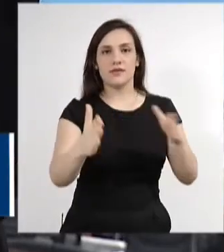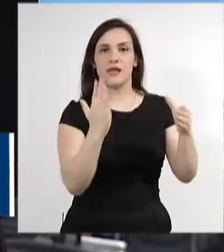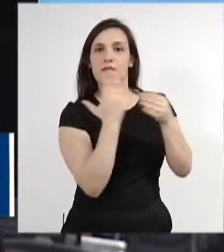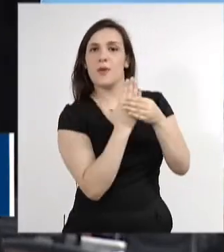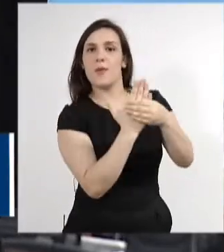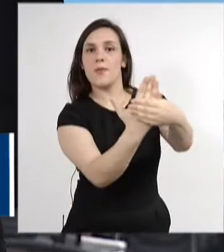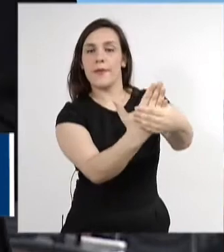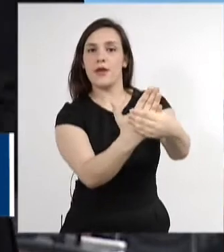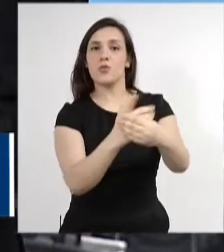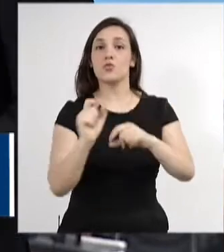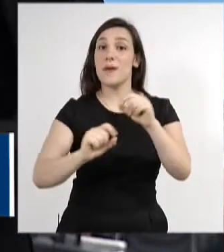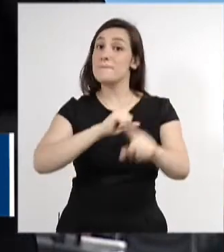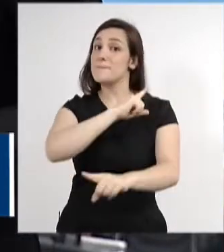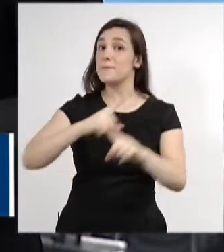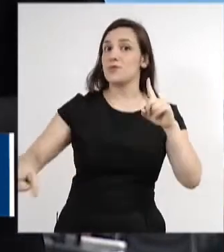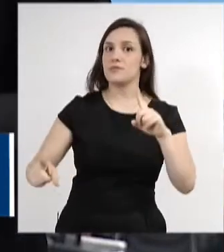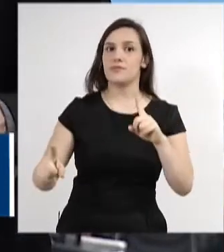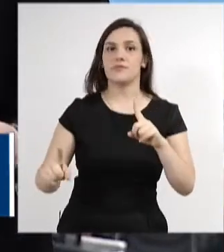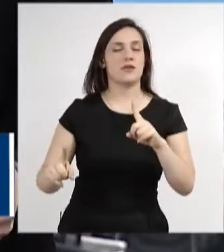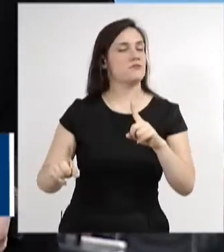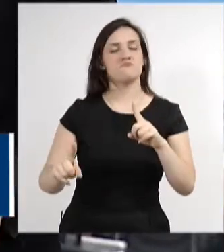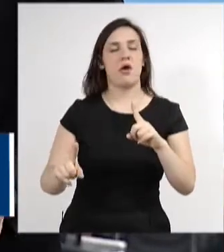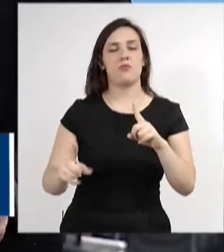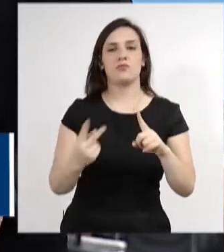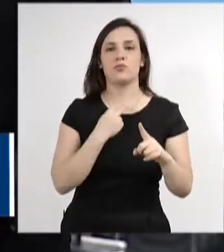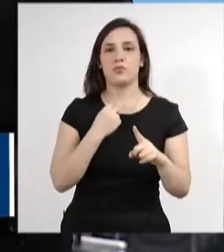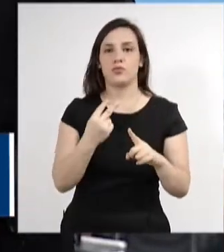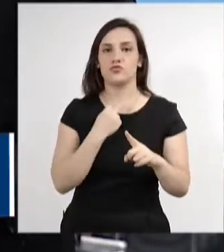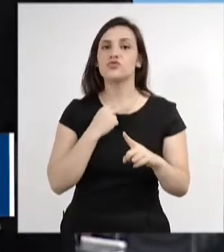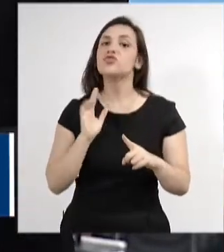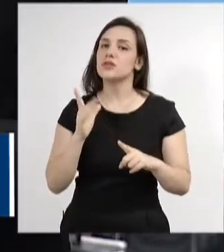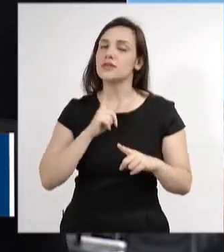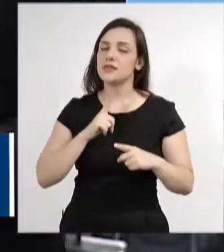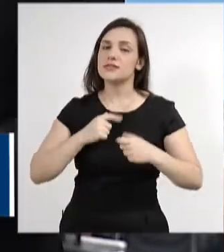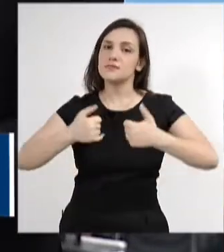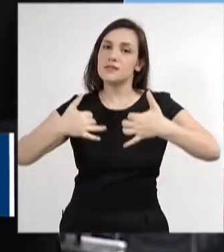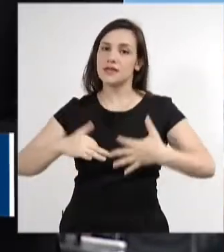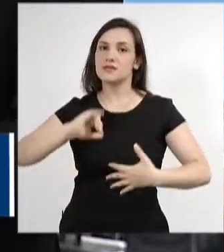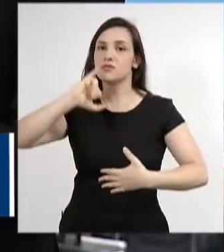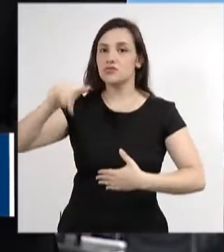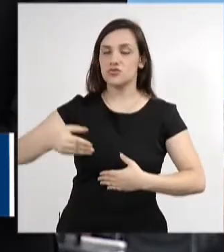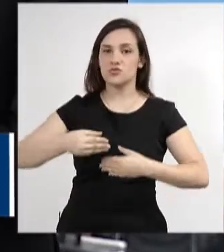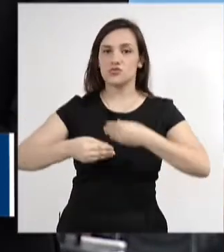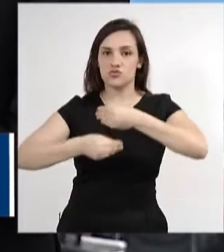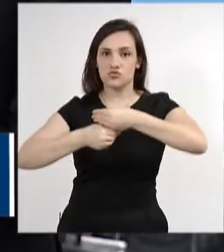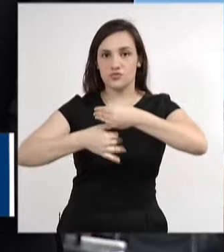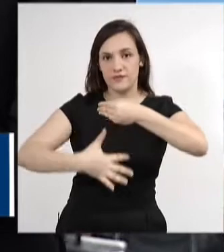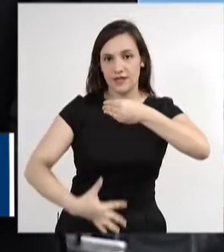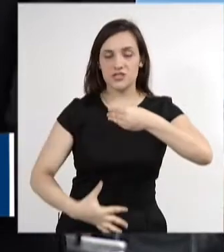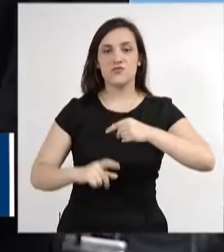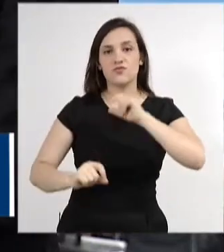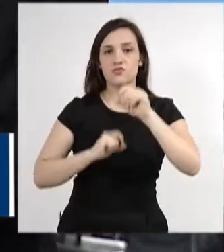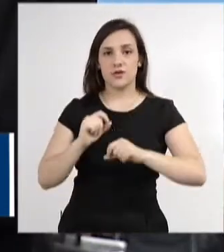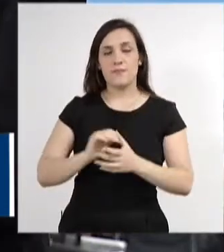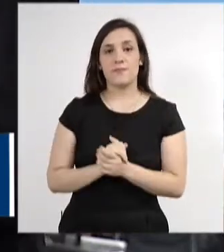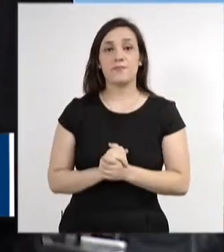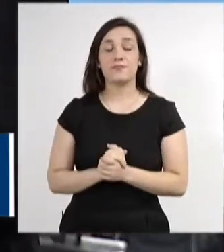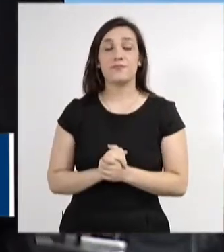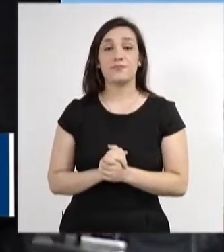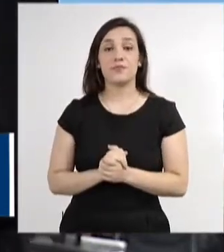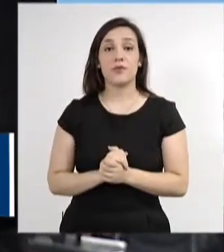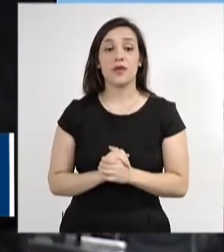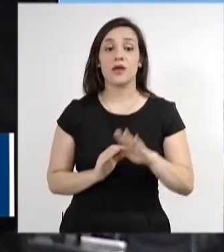retira-se essa proibição. A explicação que é feita, inclusive, na justificativa desse projeto é a seguinte: no caso dos bancos,